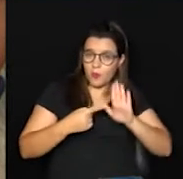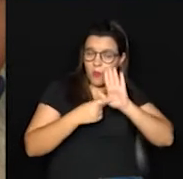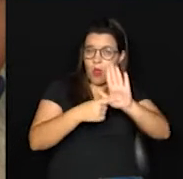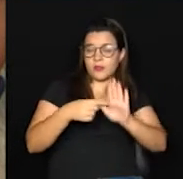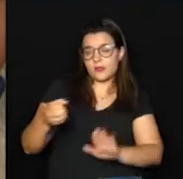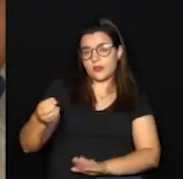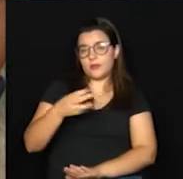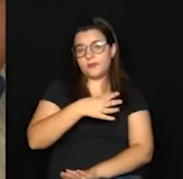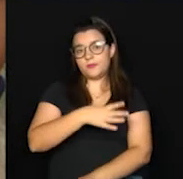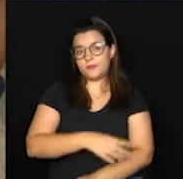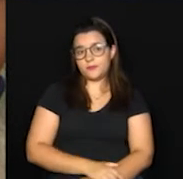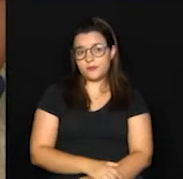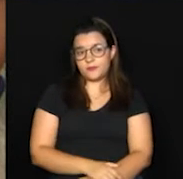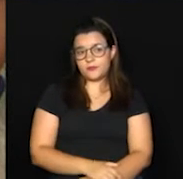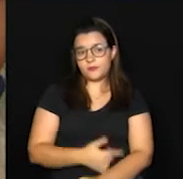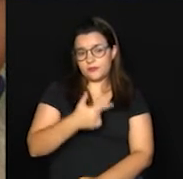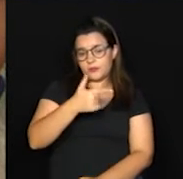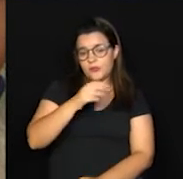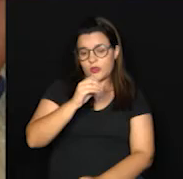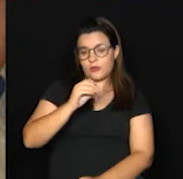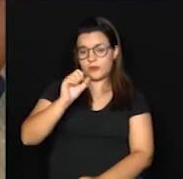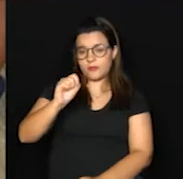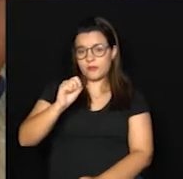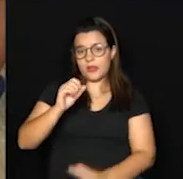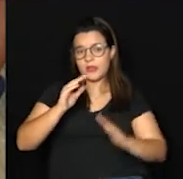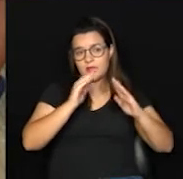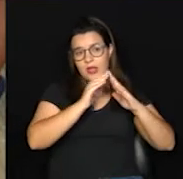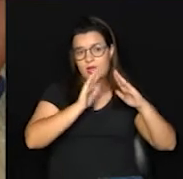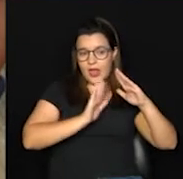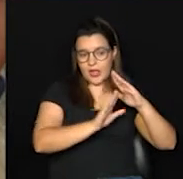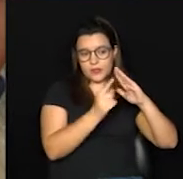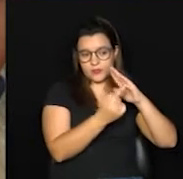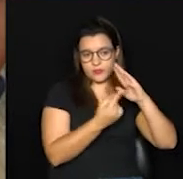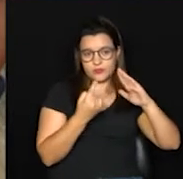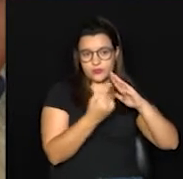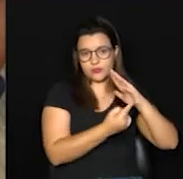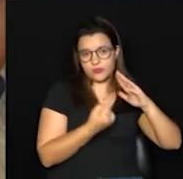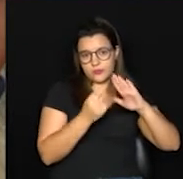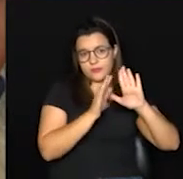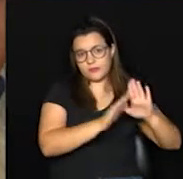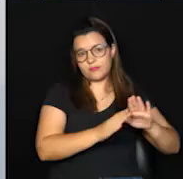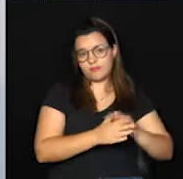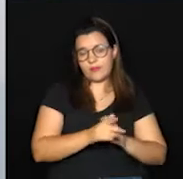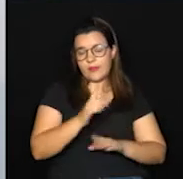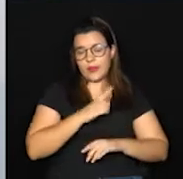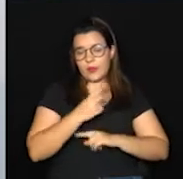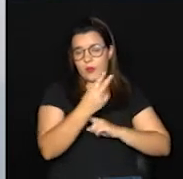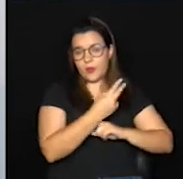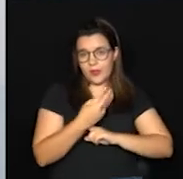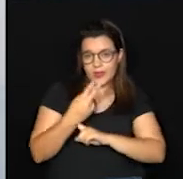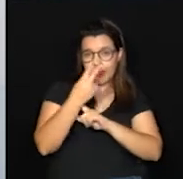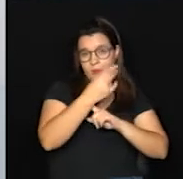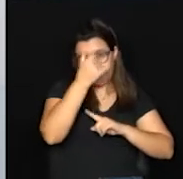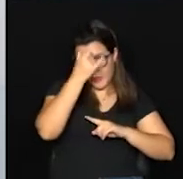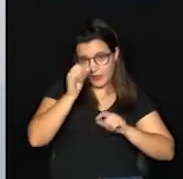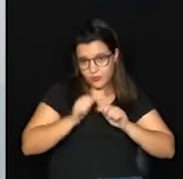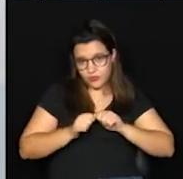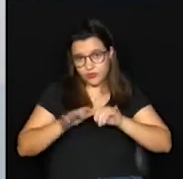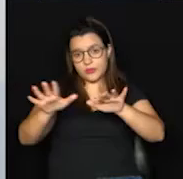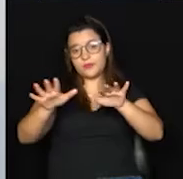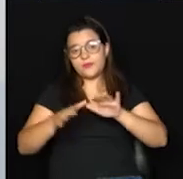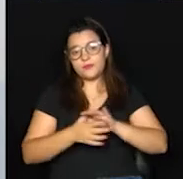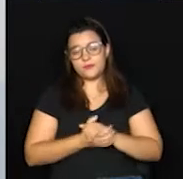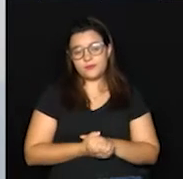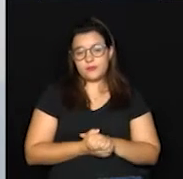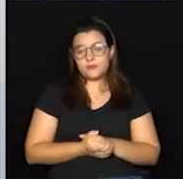e 208 pessoas estão em casa em isolamento domiciliar, tomando todos os cuidados em